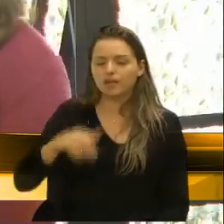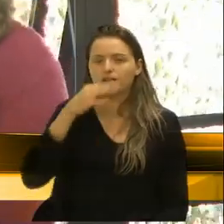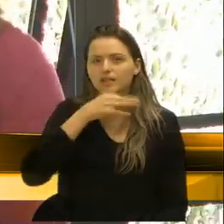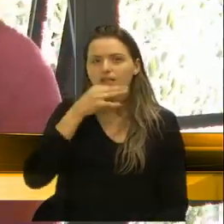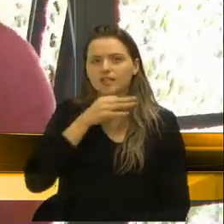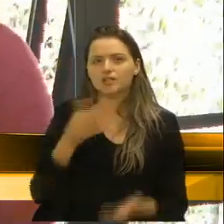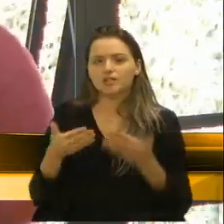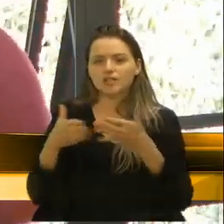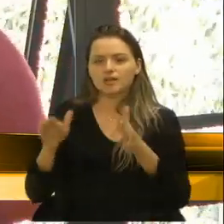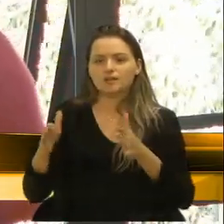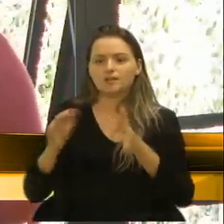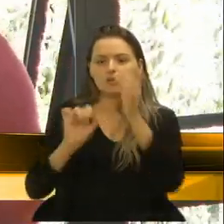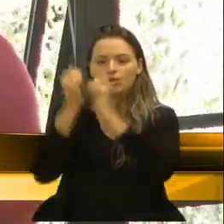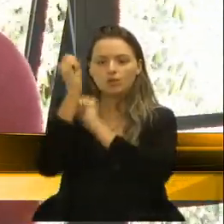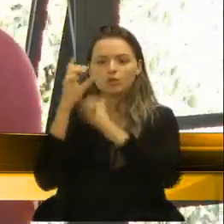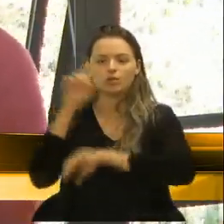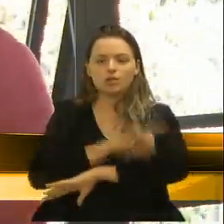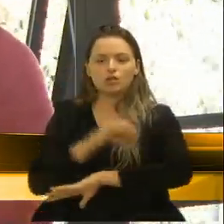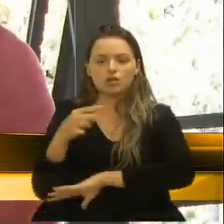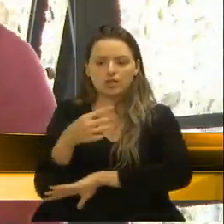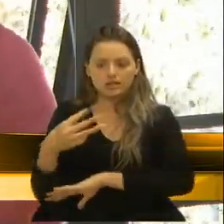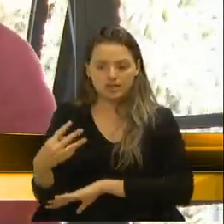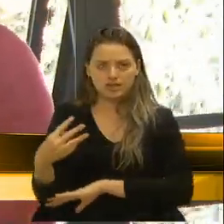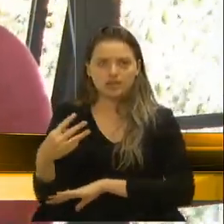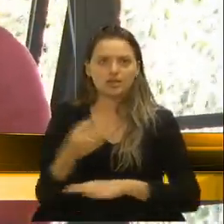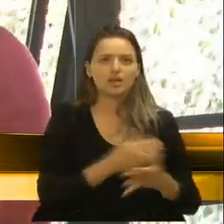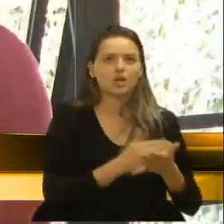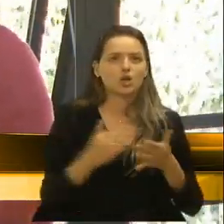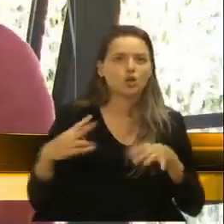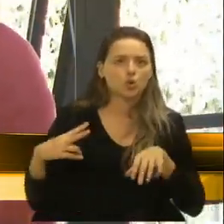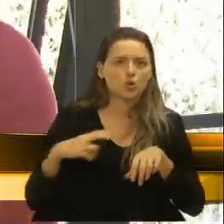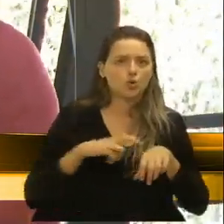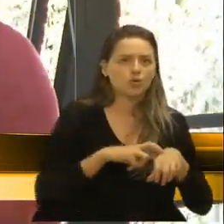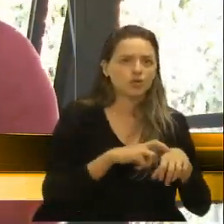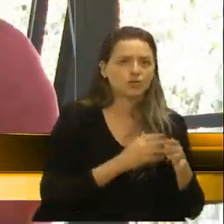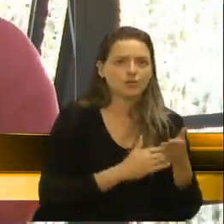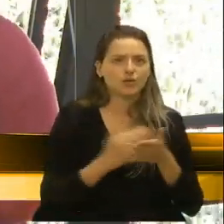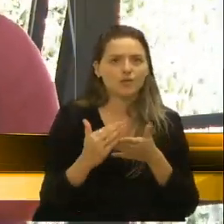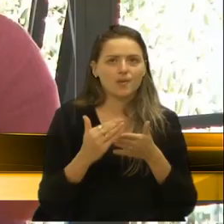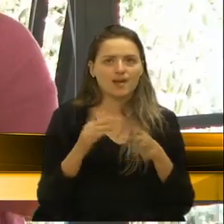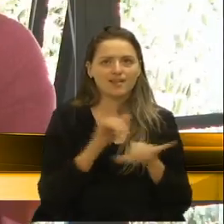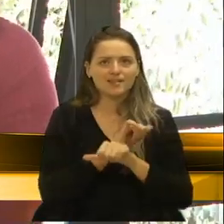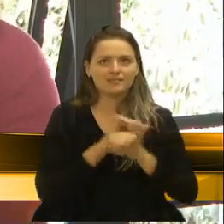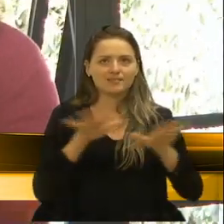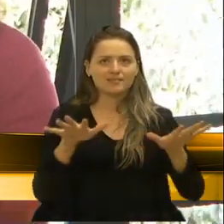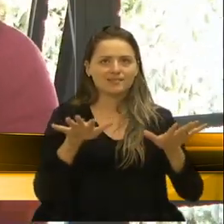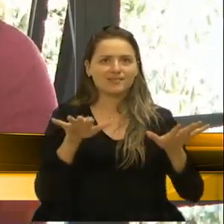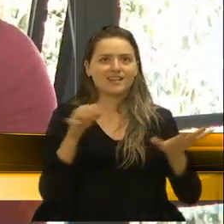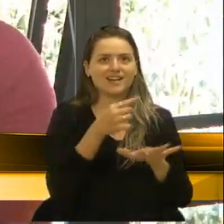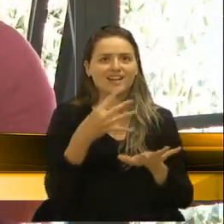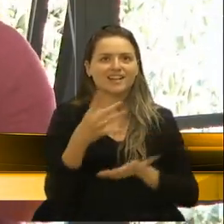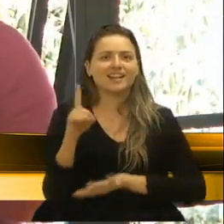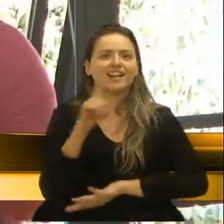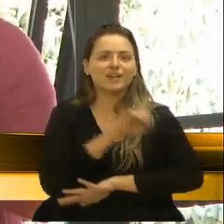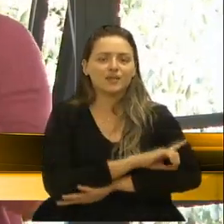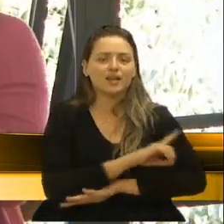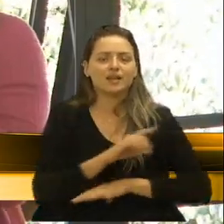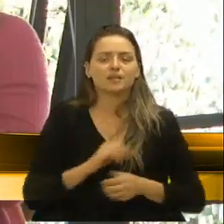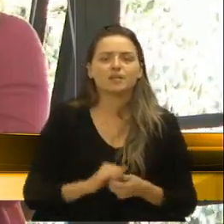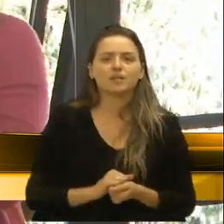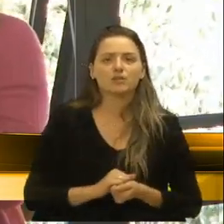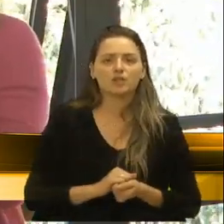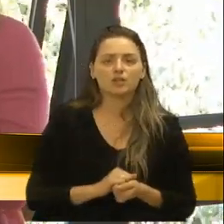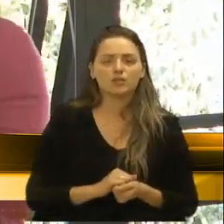indústrias dia 13. O vírus ele começa a se manifestar 14 dias depois. Hoje, essa semana que a gente vai começar a